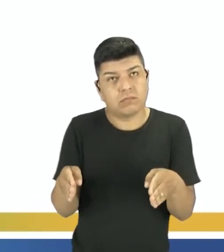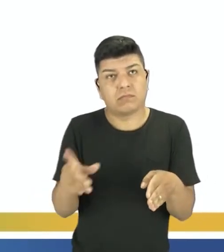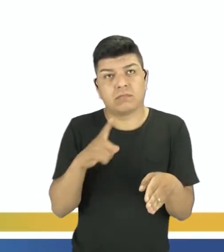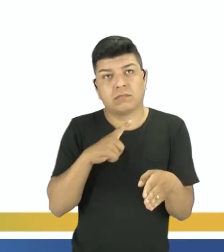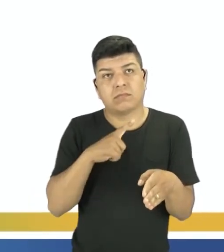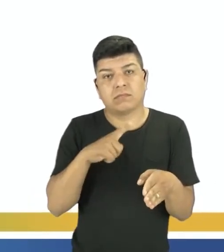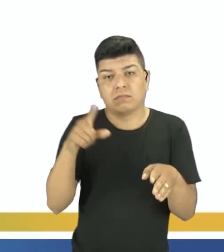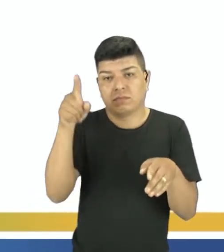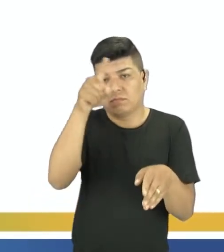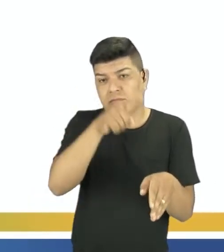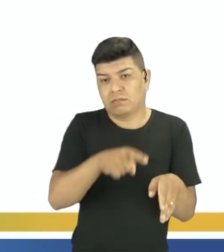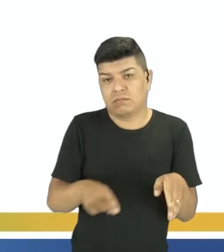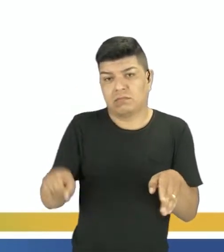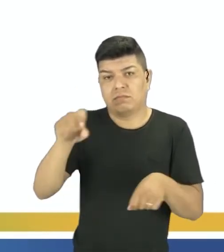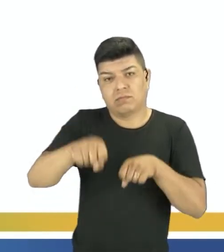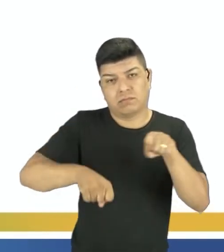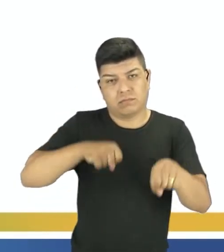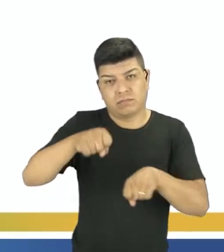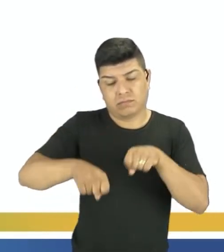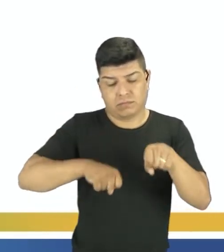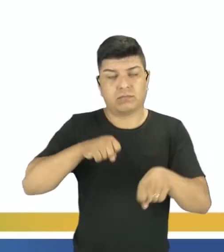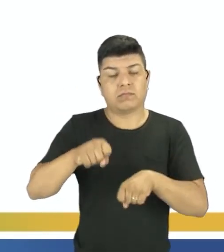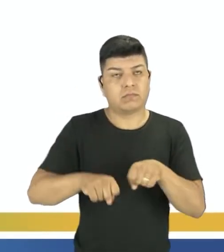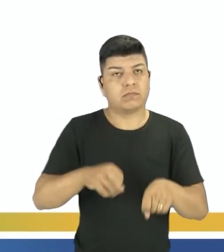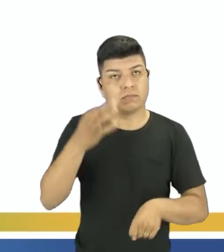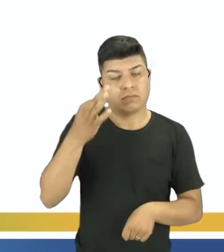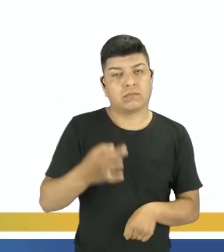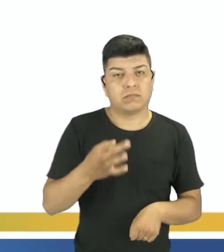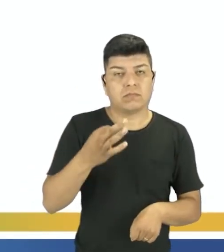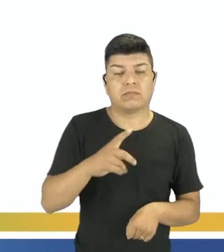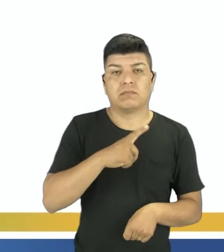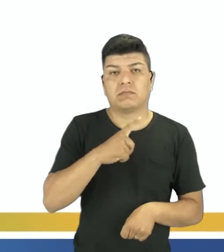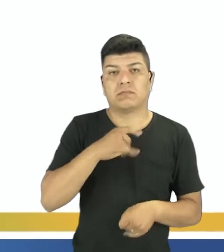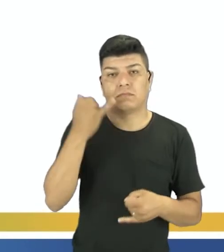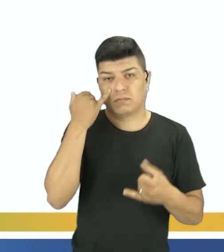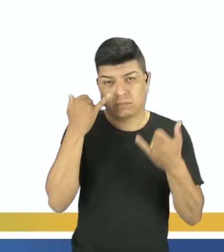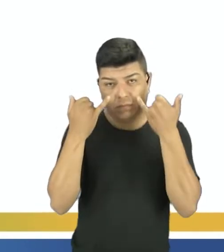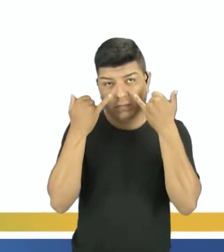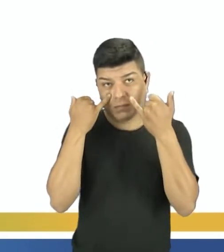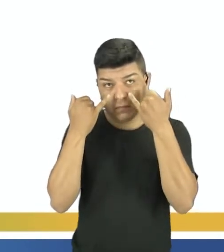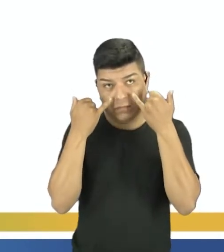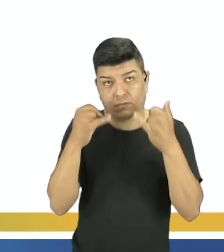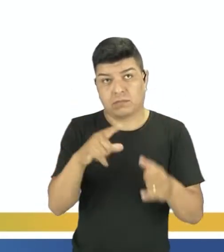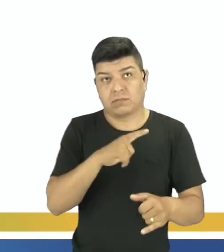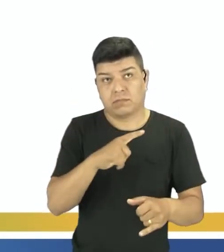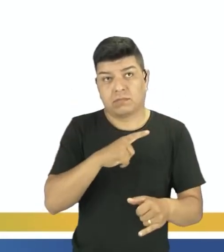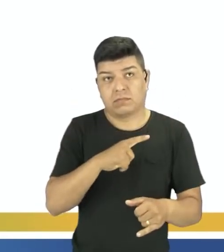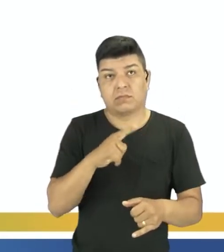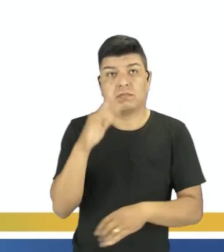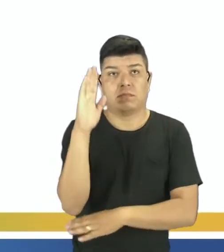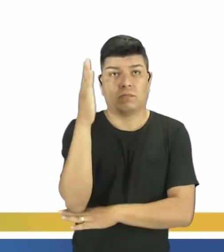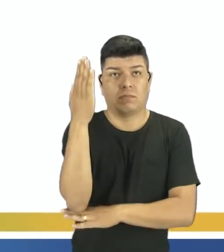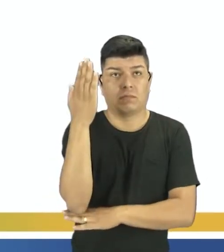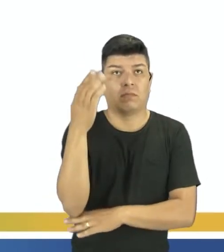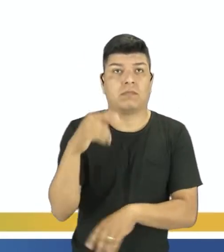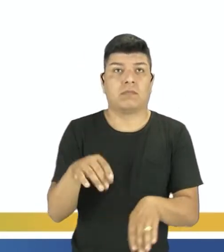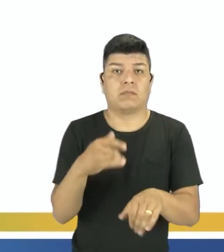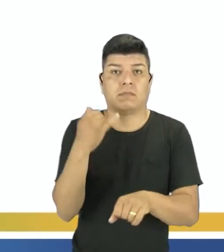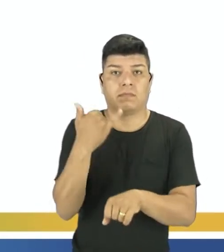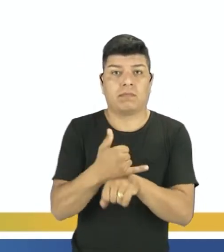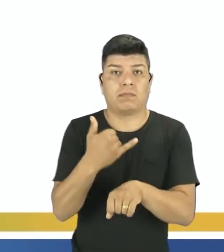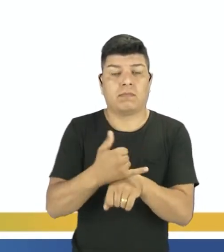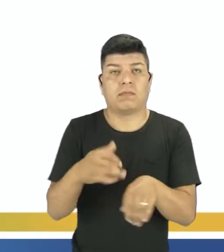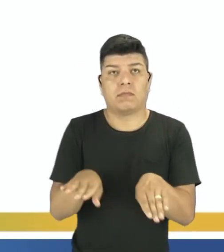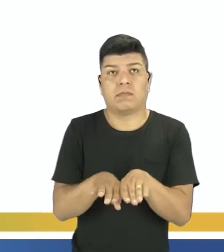nós temos uma roda de bicicleta, certo, pessoal? Então, aí nós temos as informações, aço e madeira, né? Vejam aí no